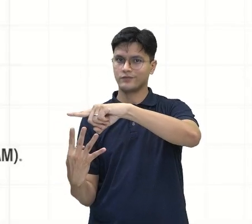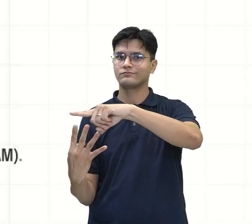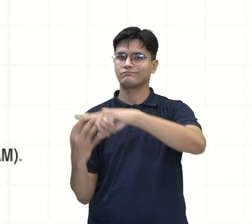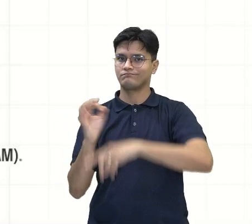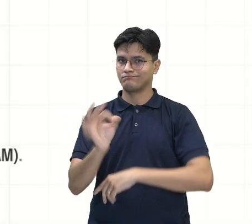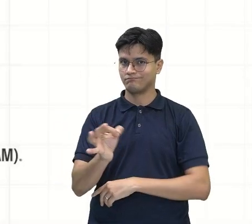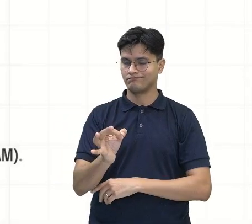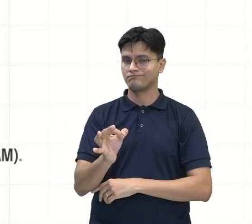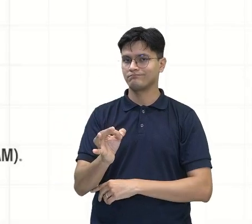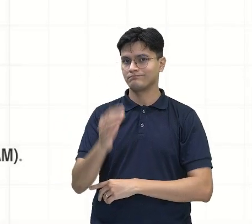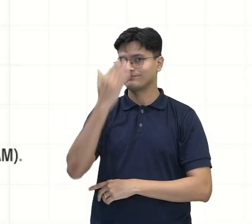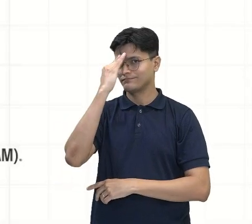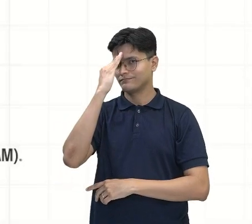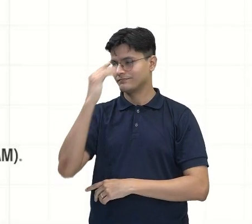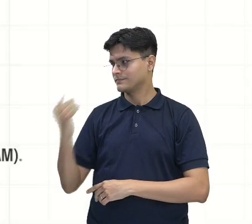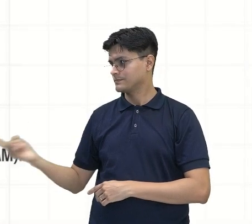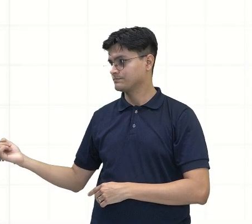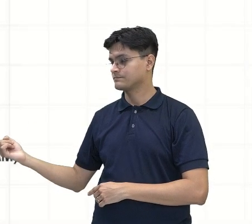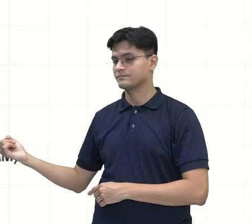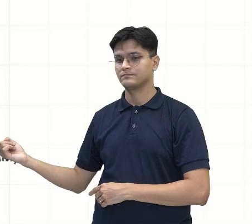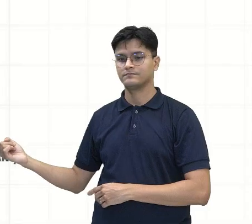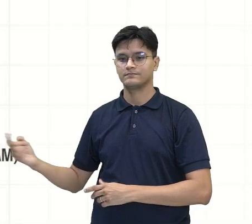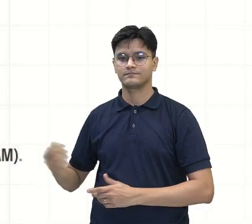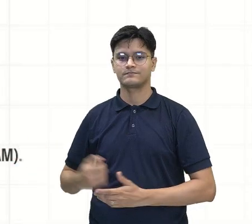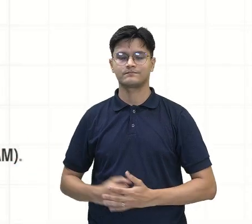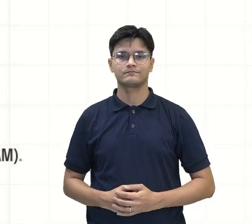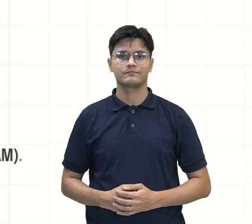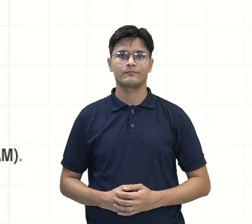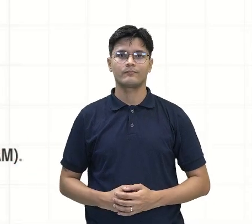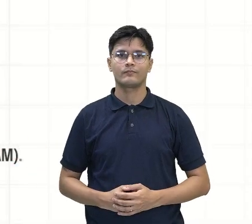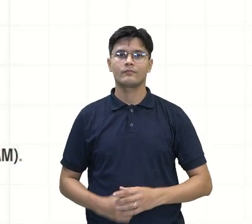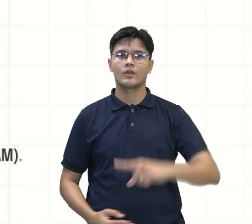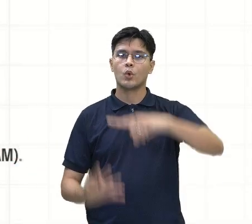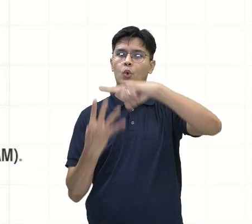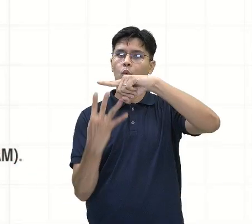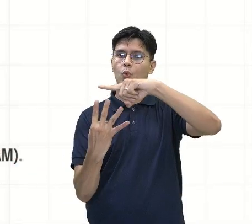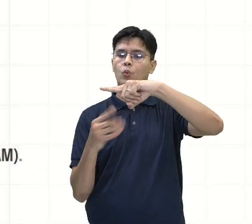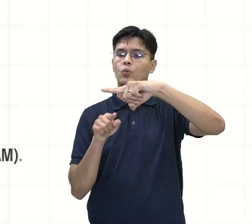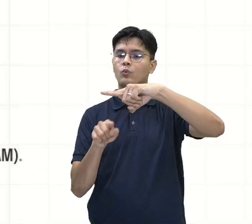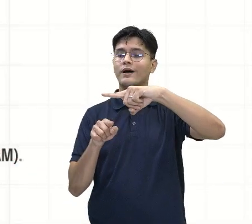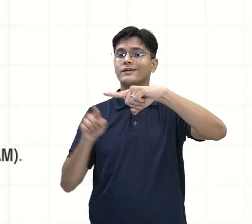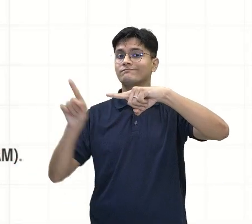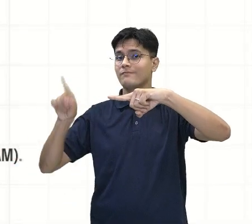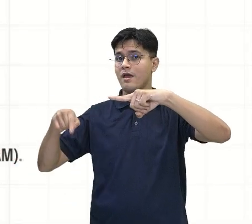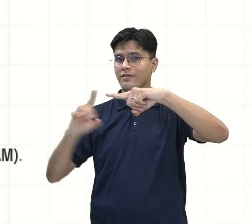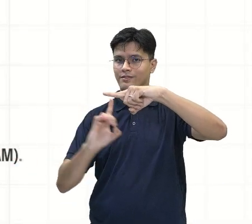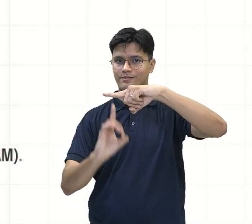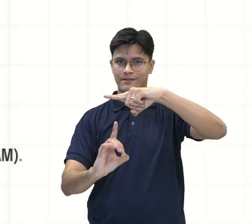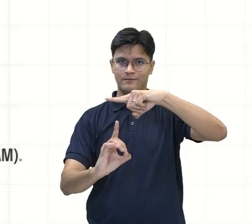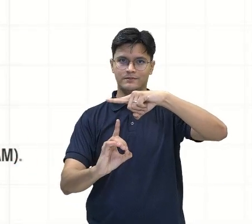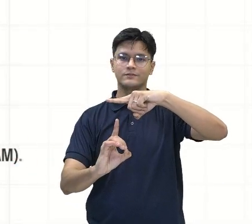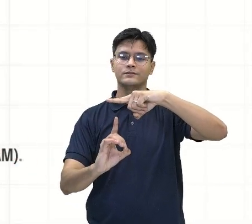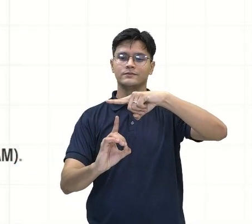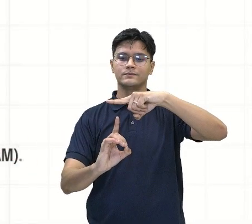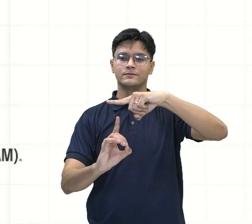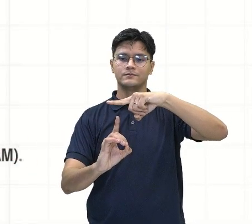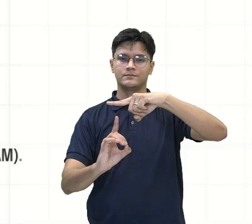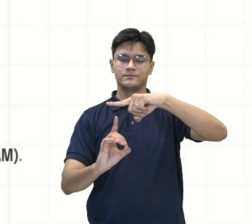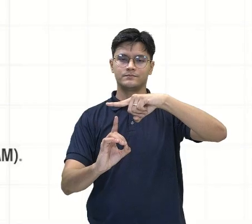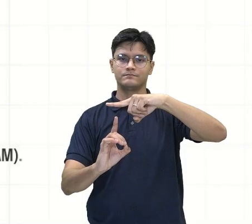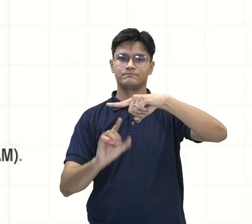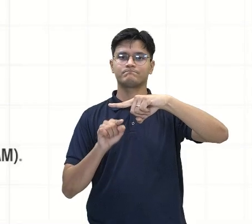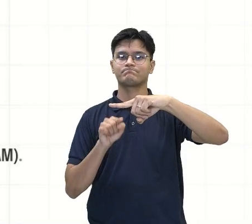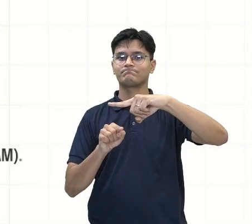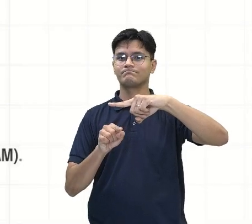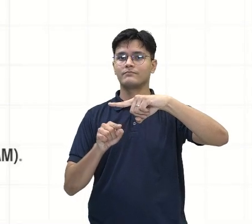Tudo bem? 1 sobre 4. O 4 aqui embaixo, que é o denominador dessa fração,